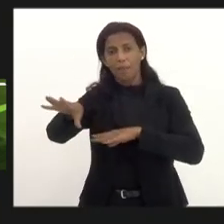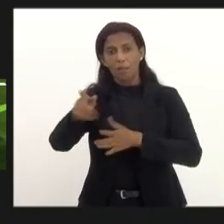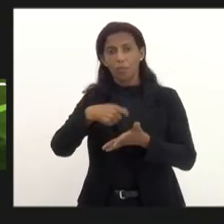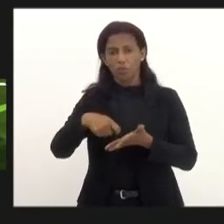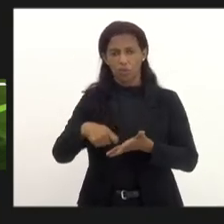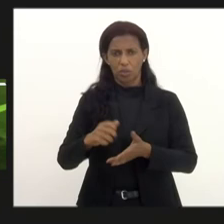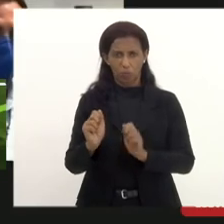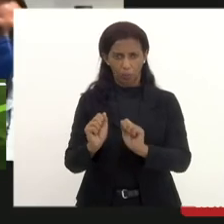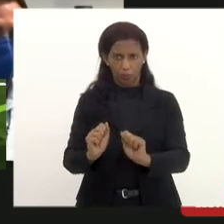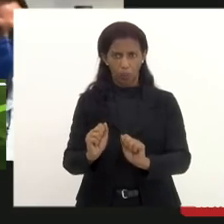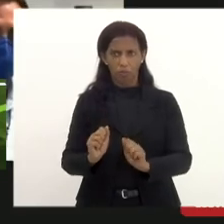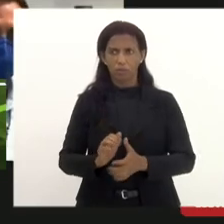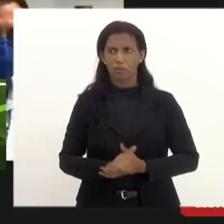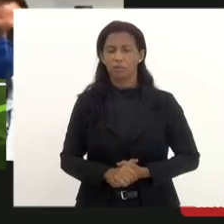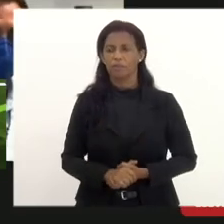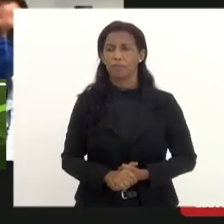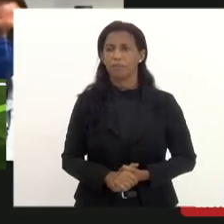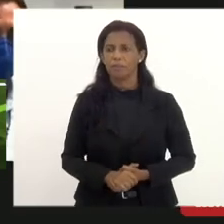ser?